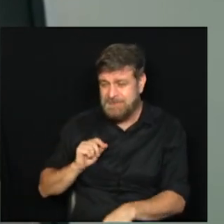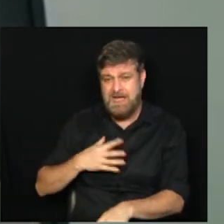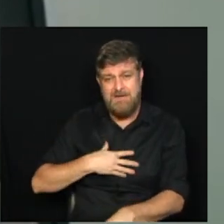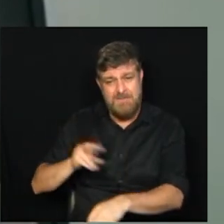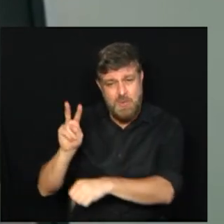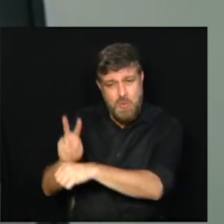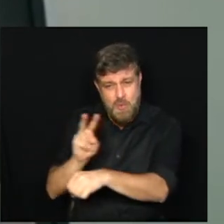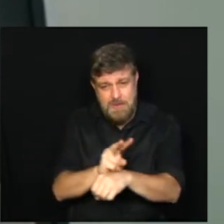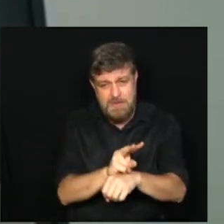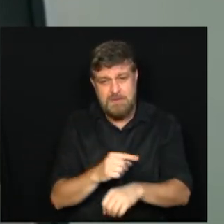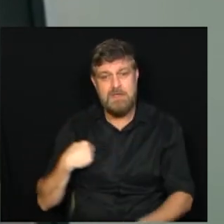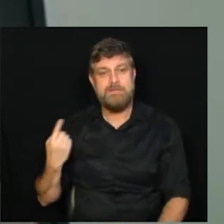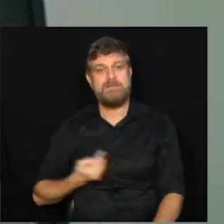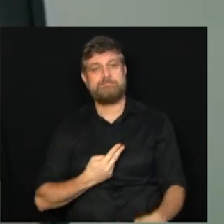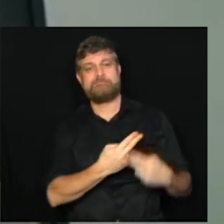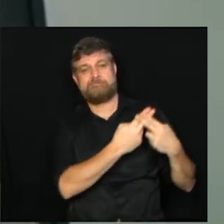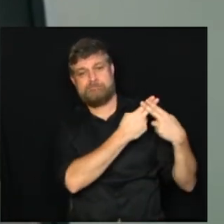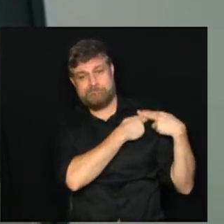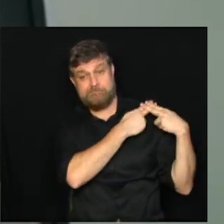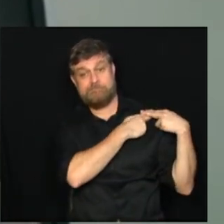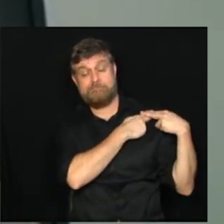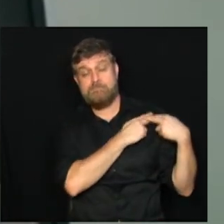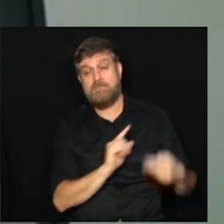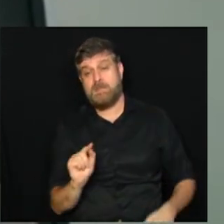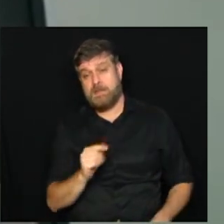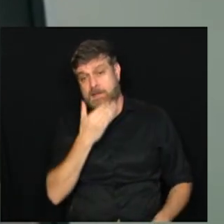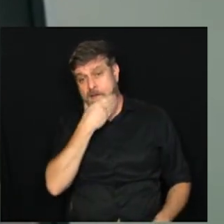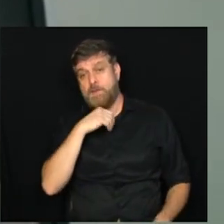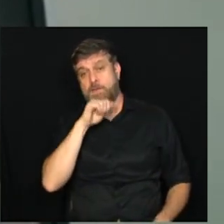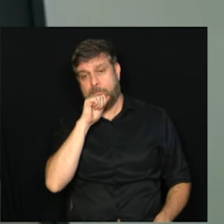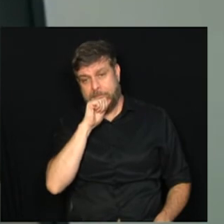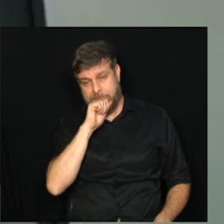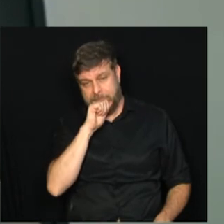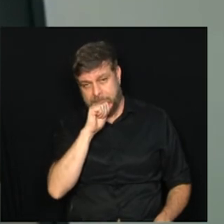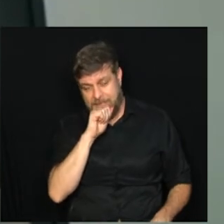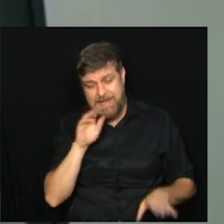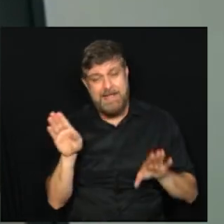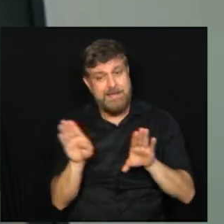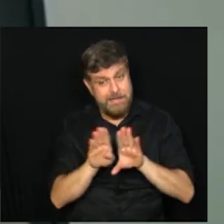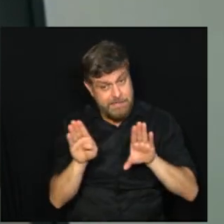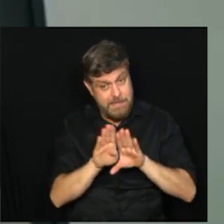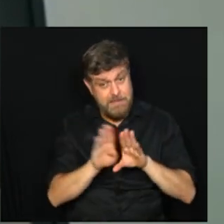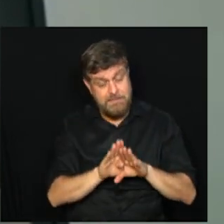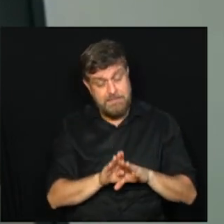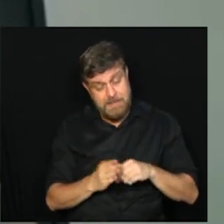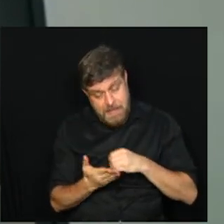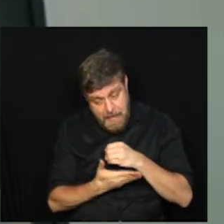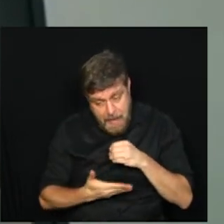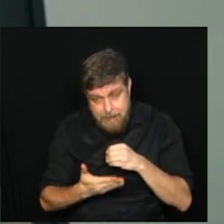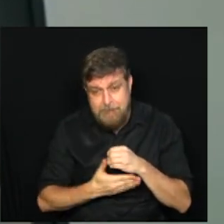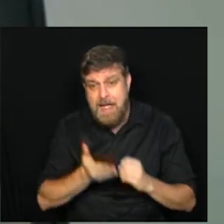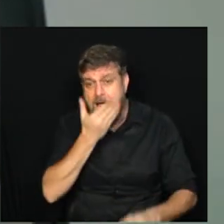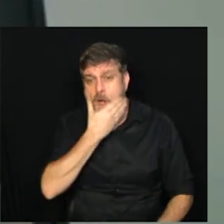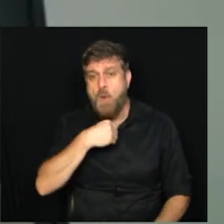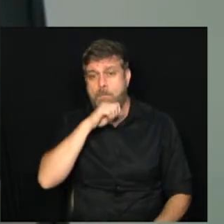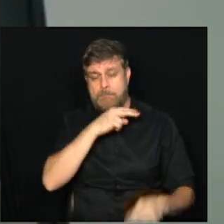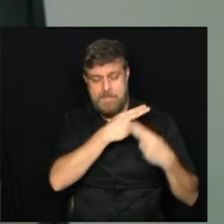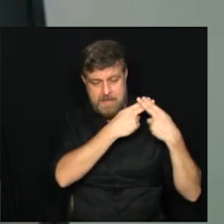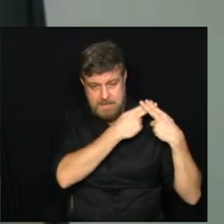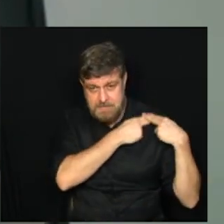essa corresponsabilidade aí para os pais. Assim, é fundamental na formação,